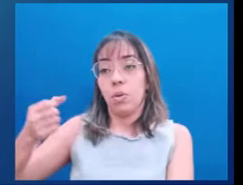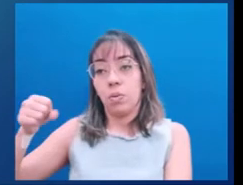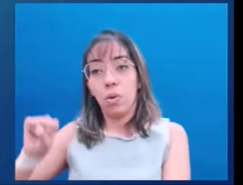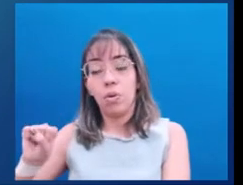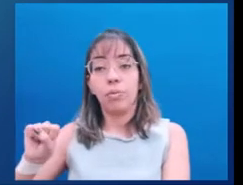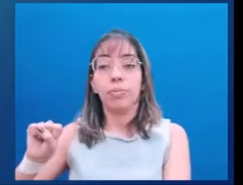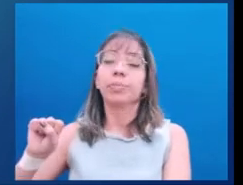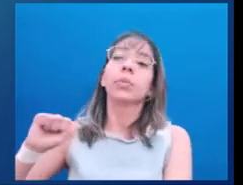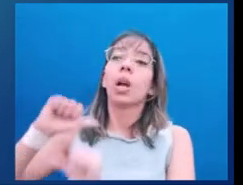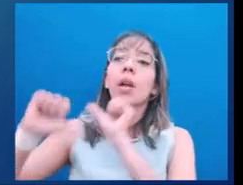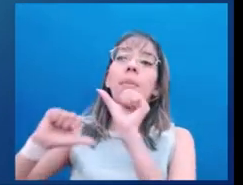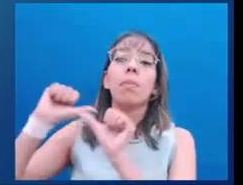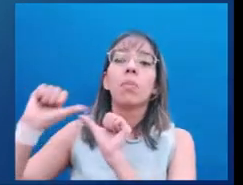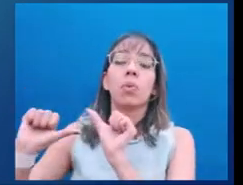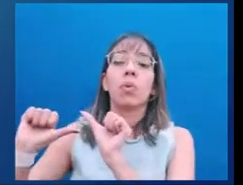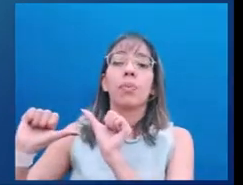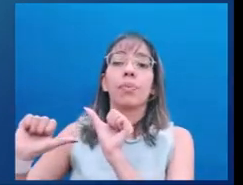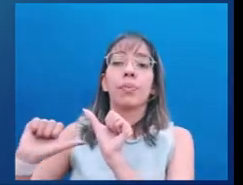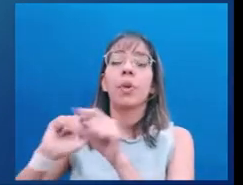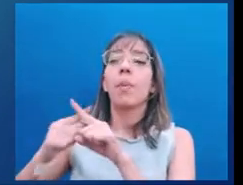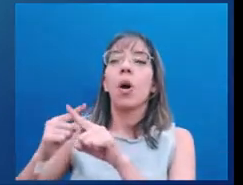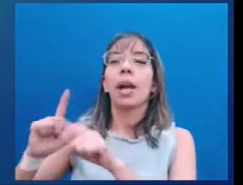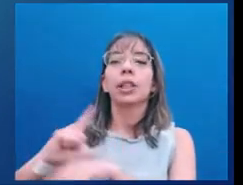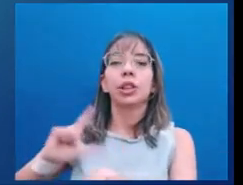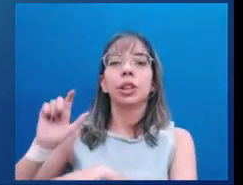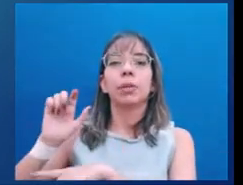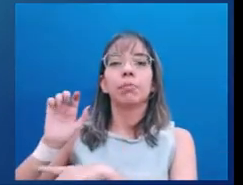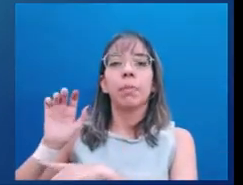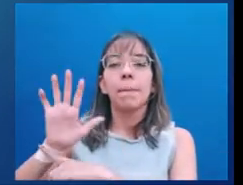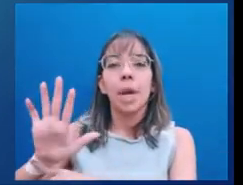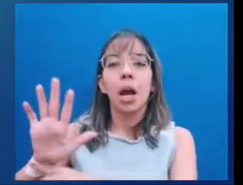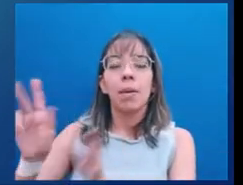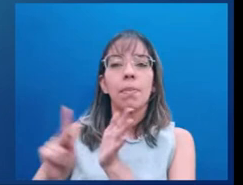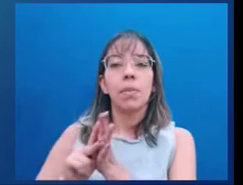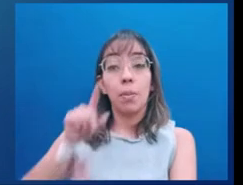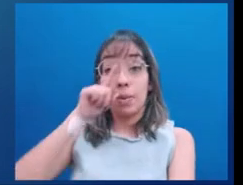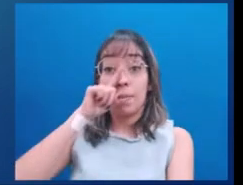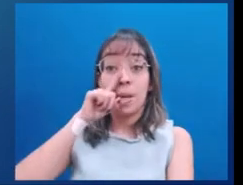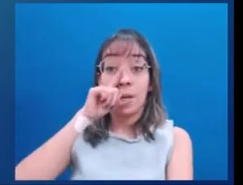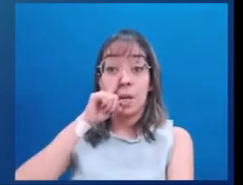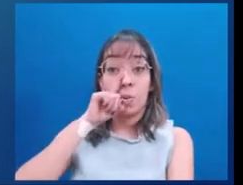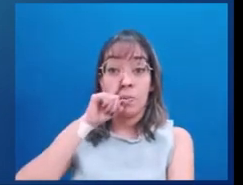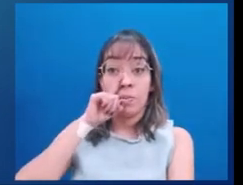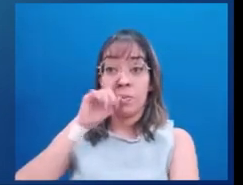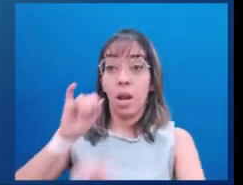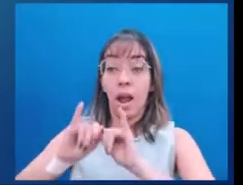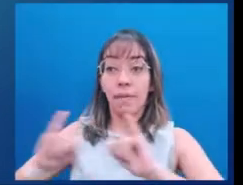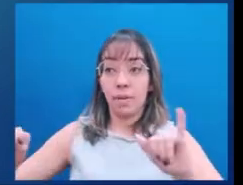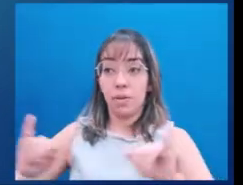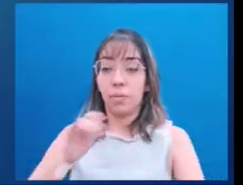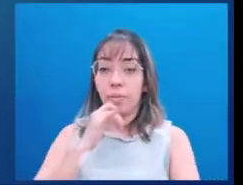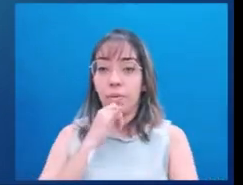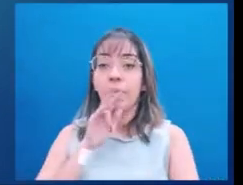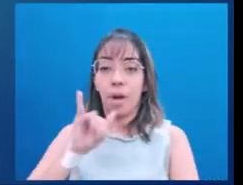de 2008, que deixaram de se usar esses pictogramas de perigo, que foram indicados e foram substituídos por outros, que a gente